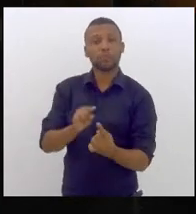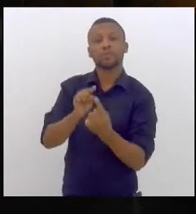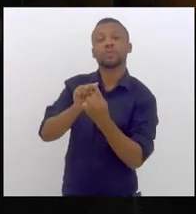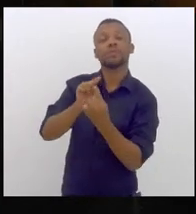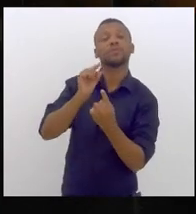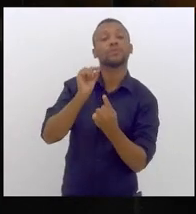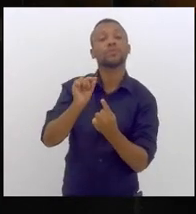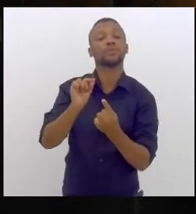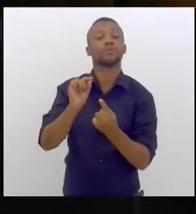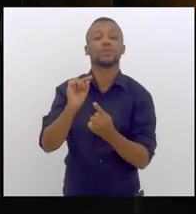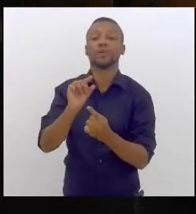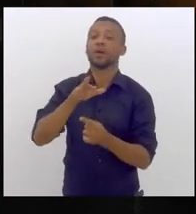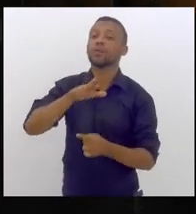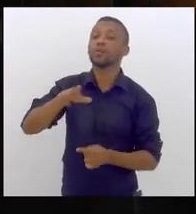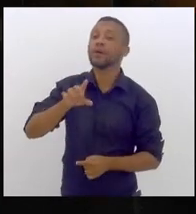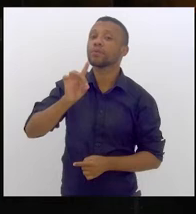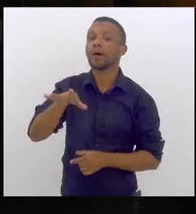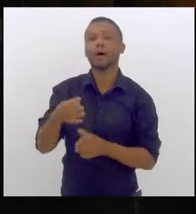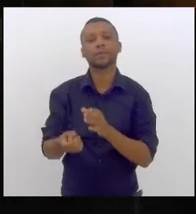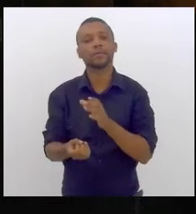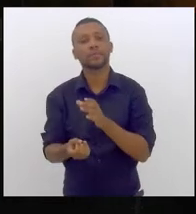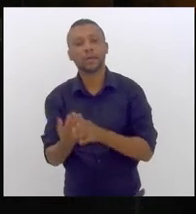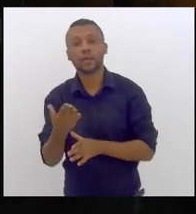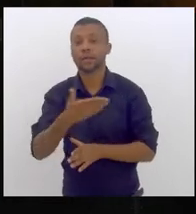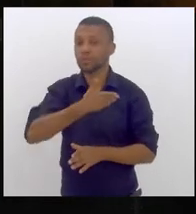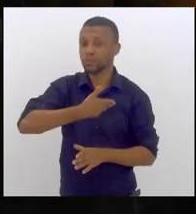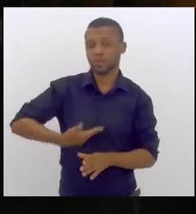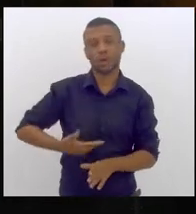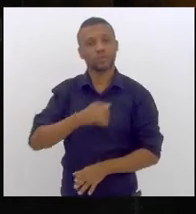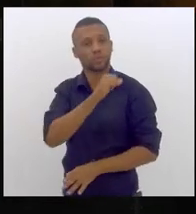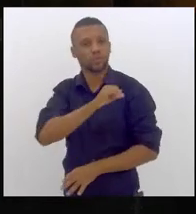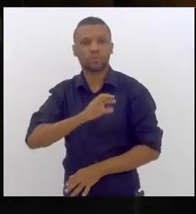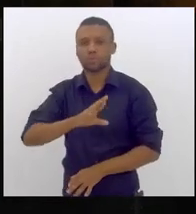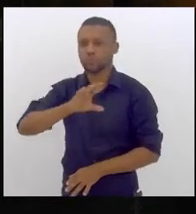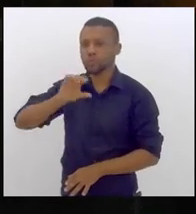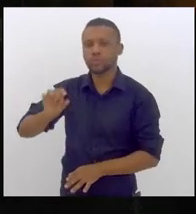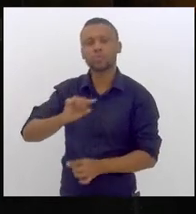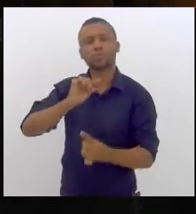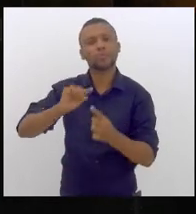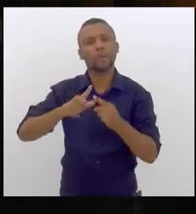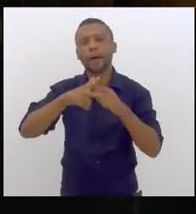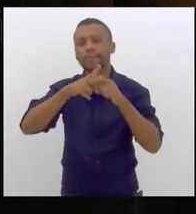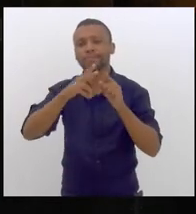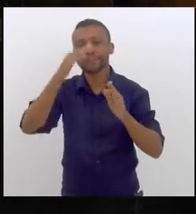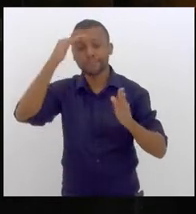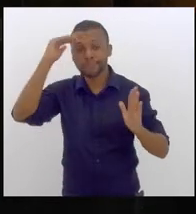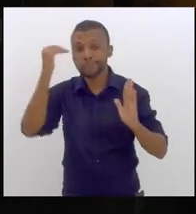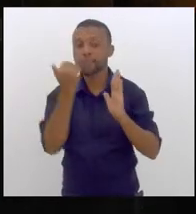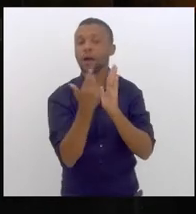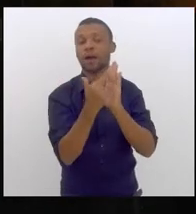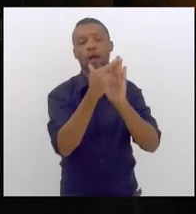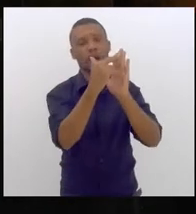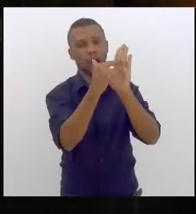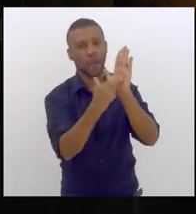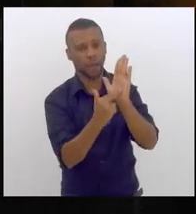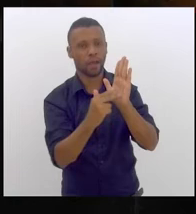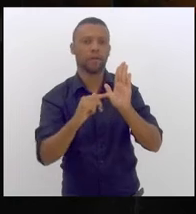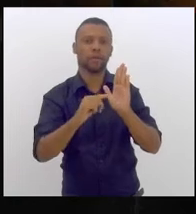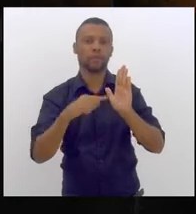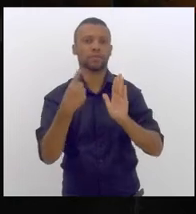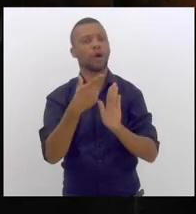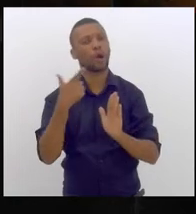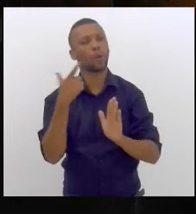não só estabelecer essa dinâmica no Estado do Rio de Janeiro, para regulamentar e assim a gente